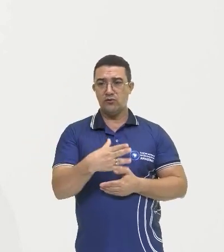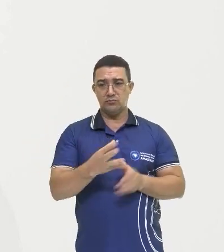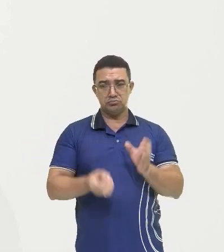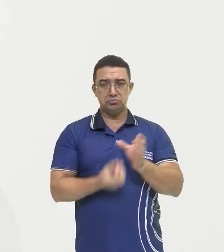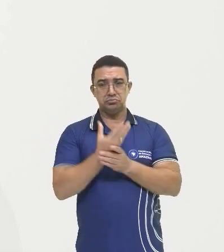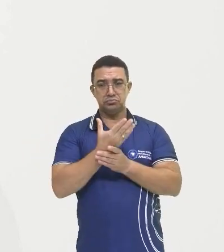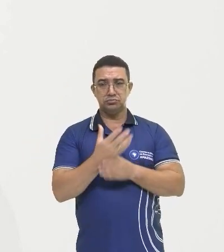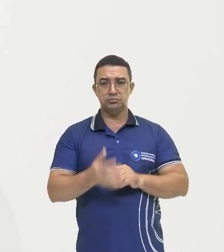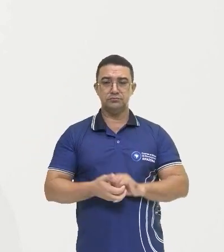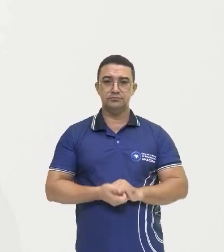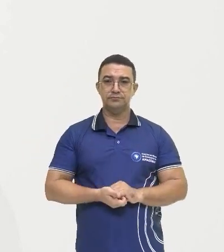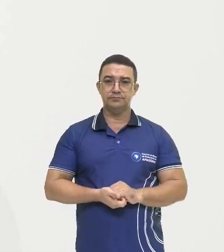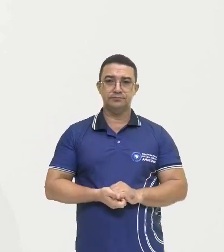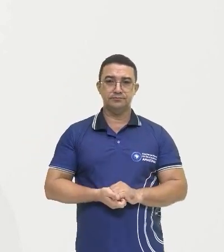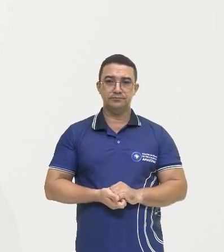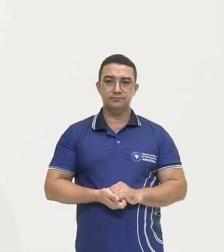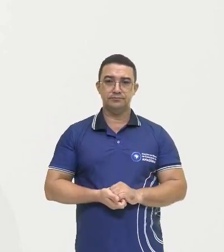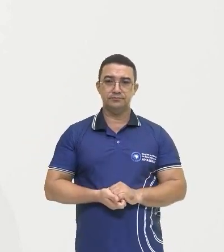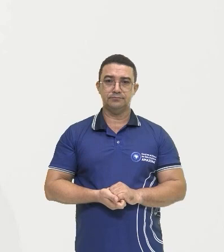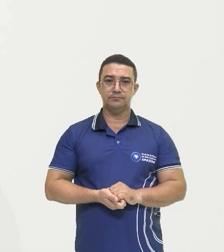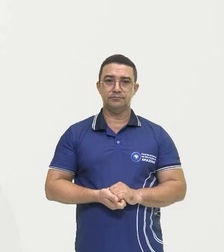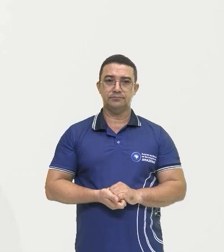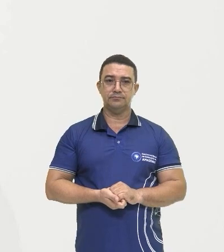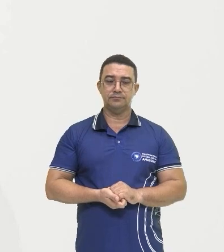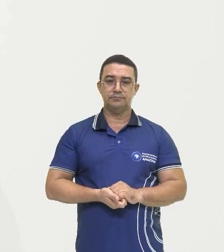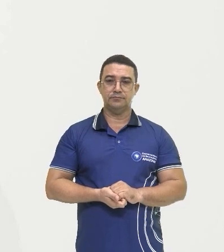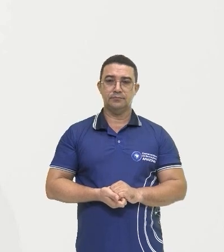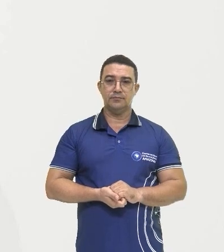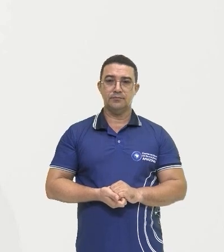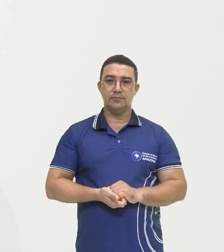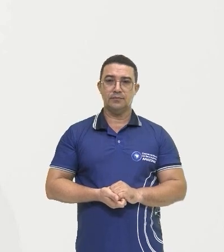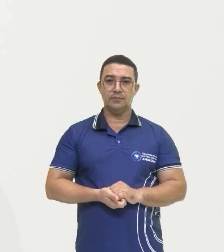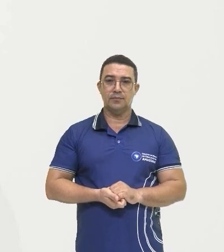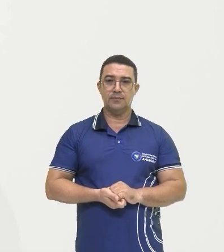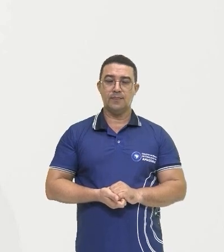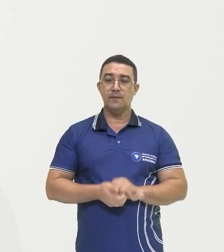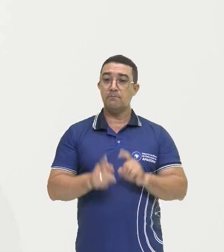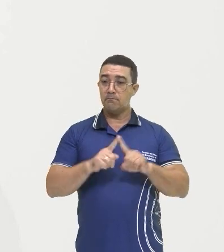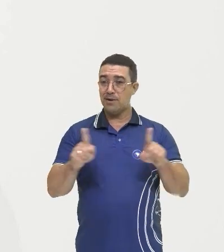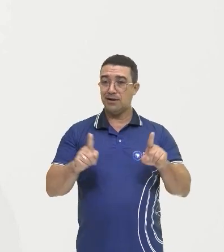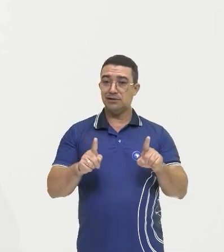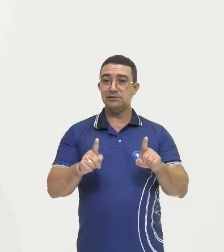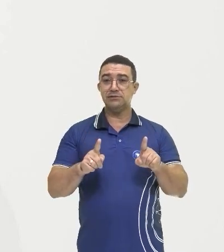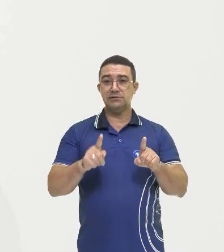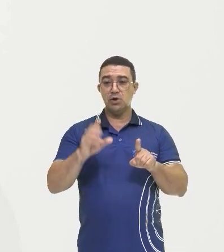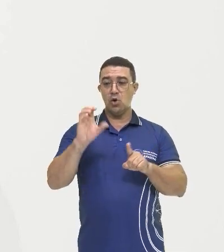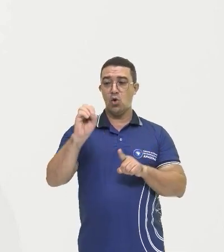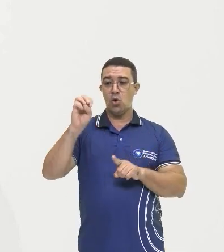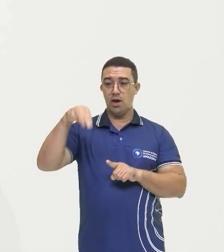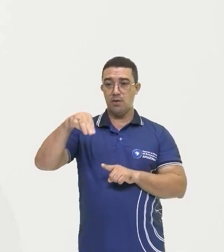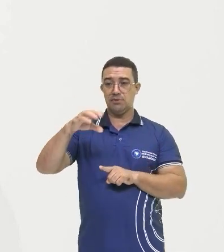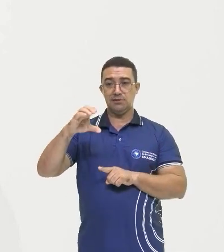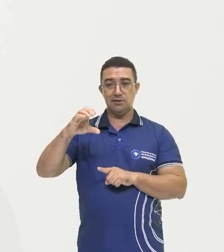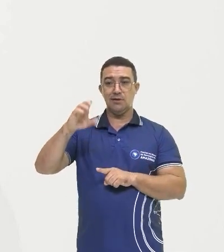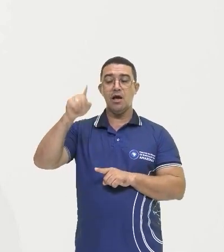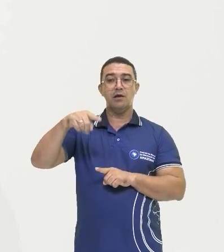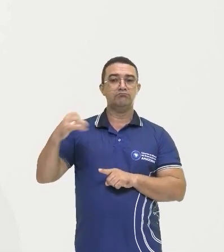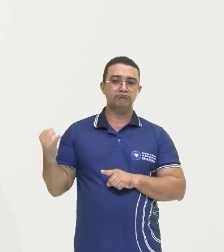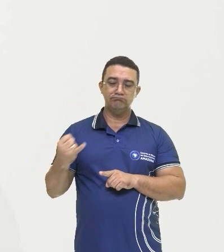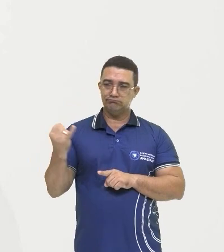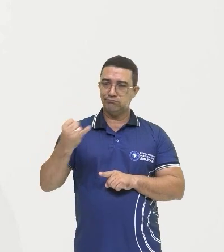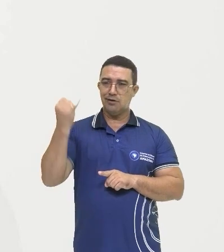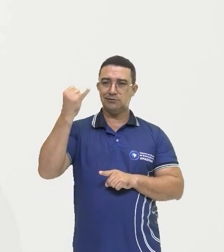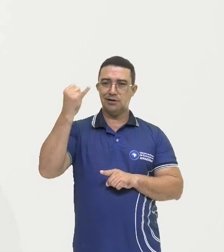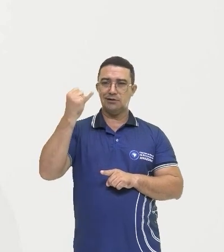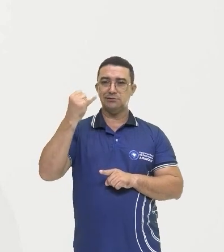bem? Relativamente recente, mas tem uma importância muito grande em